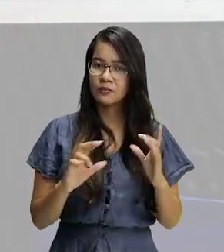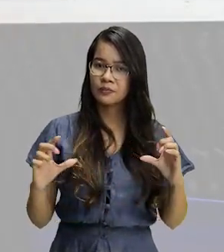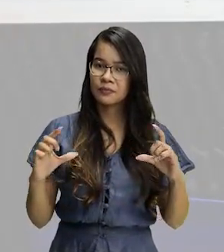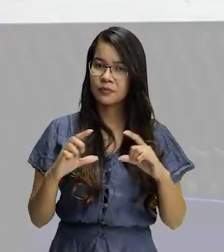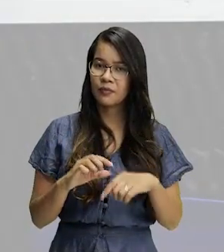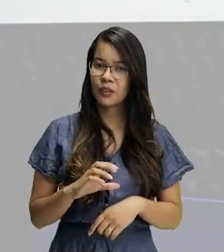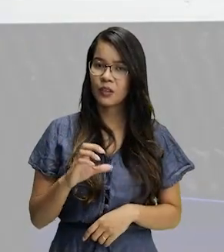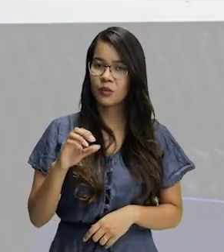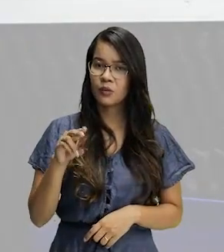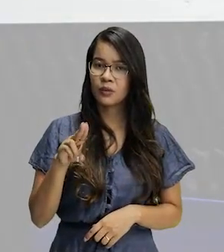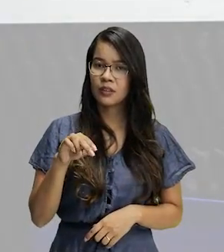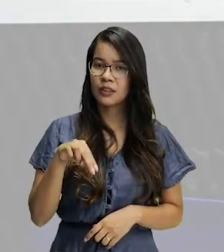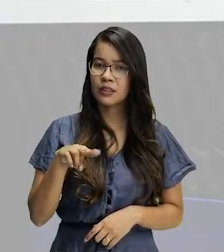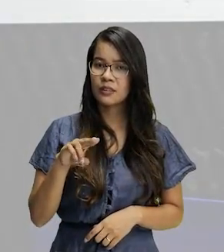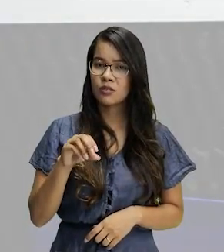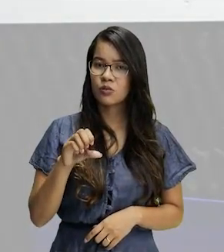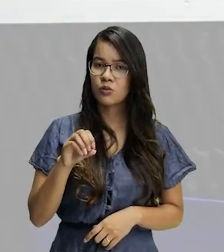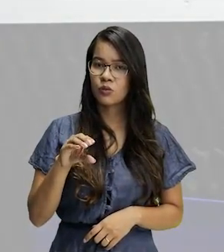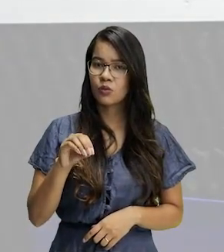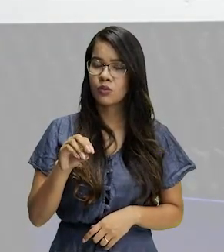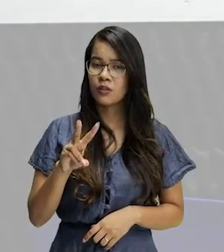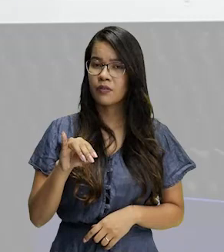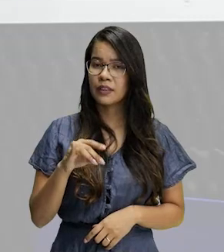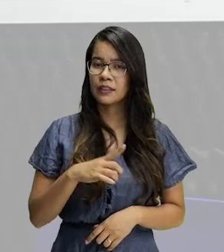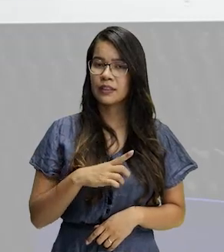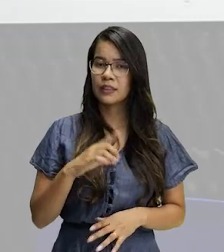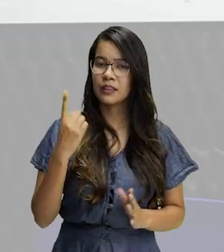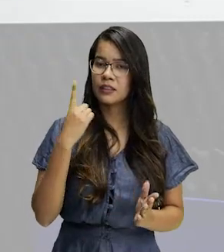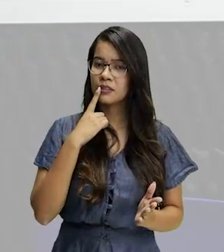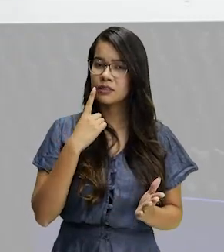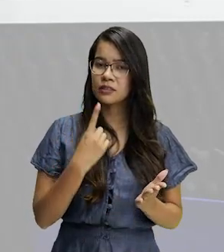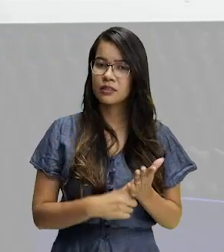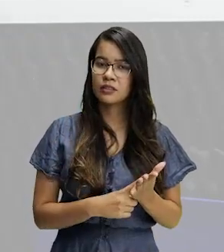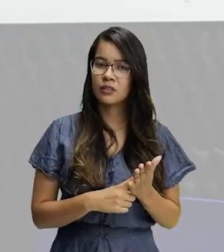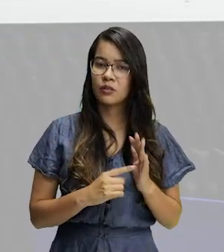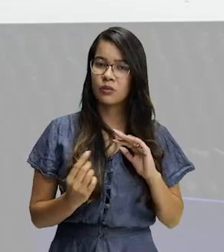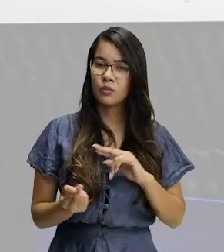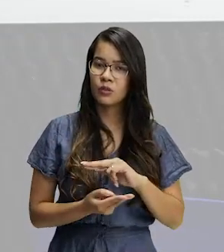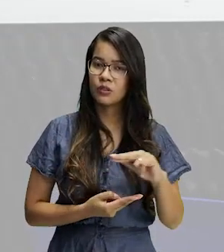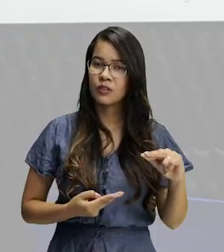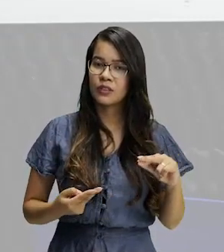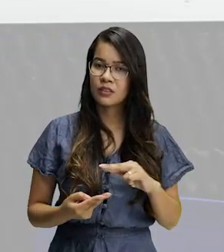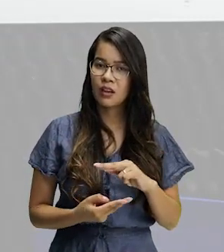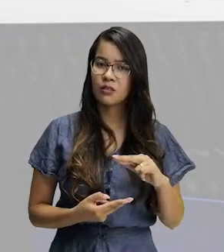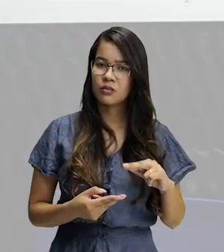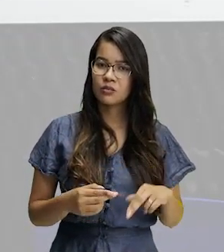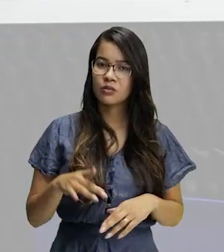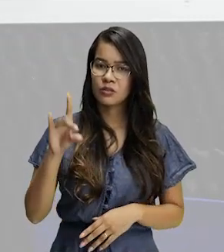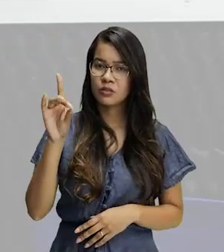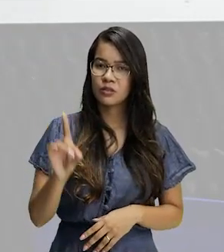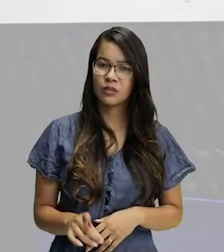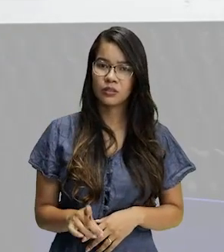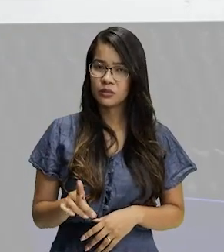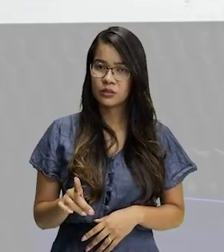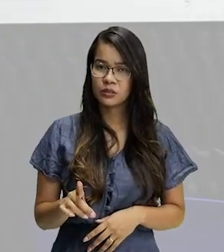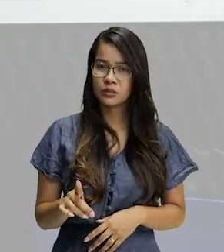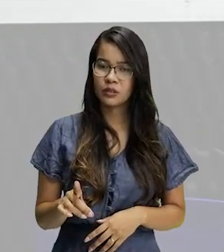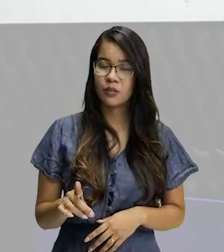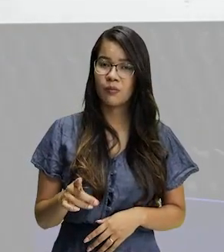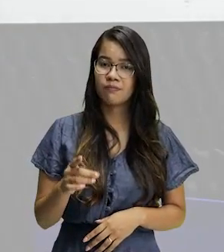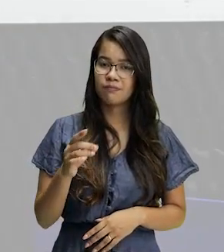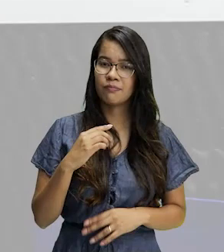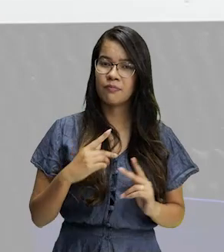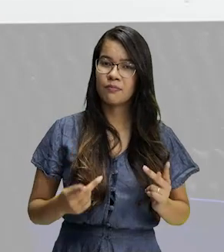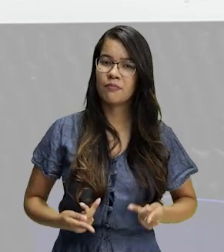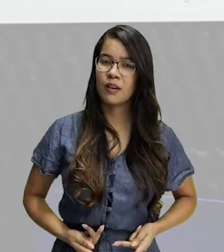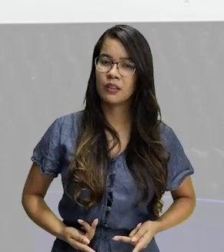A partir da Unesco vai surgir a Declaração Universal dos Direitos Humanos. A Declaração Universal dos Direitos Humanos,